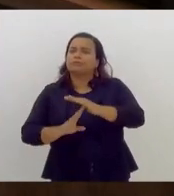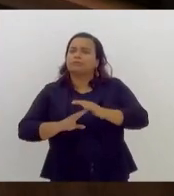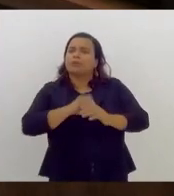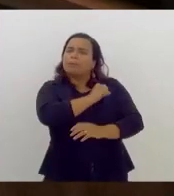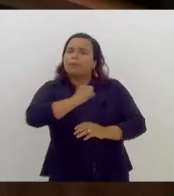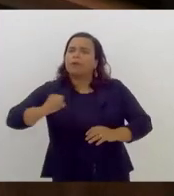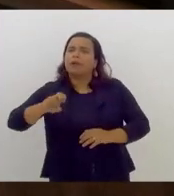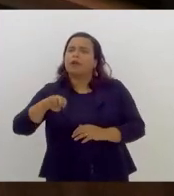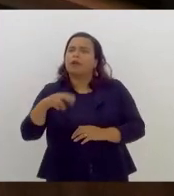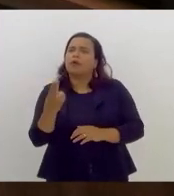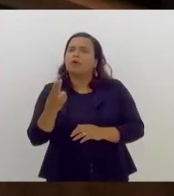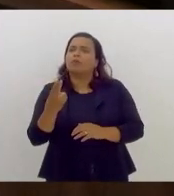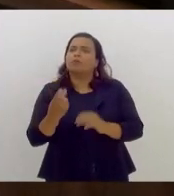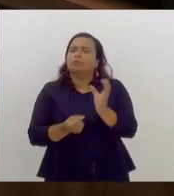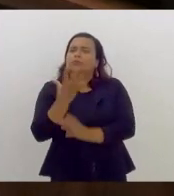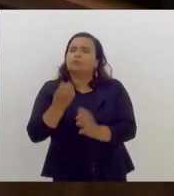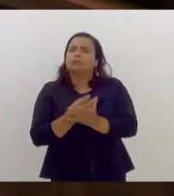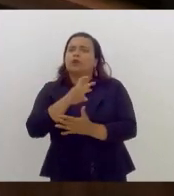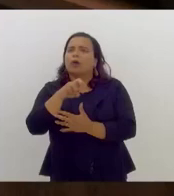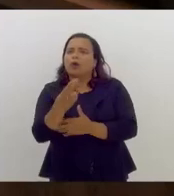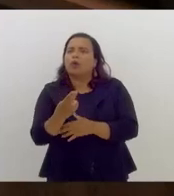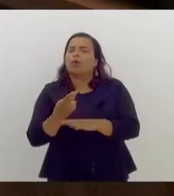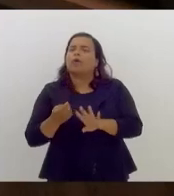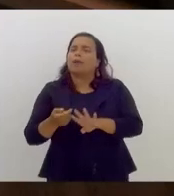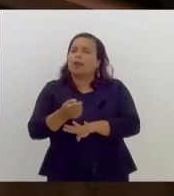fabricação, beneficiamento ou de armazenagem.